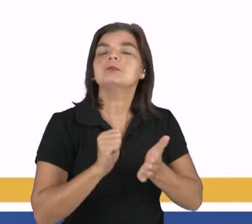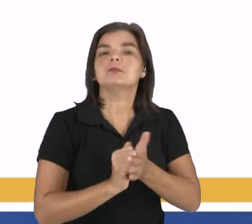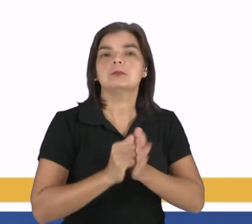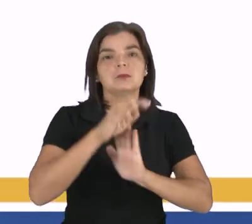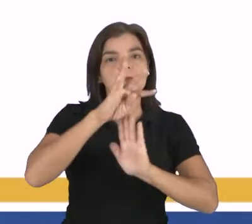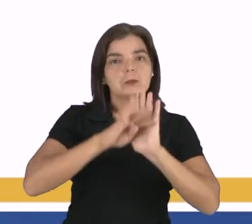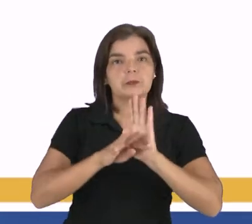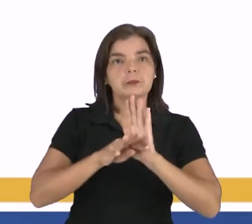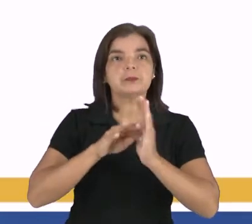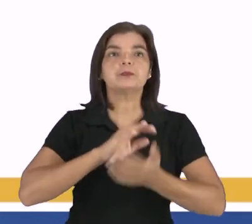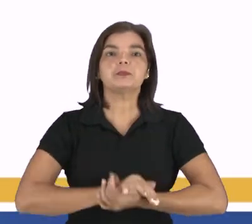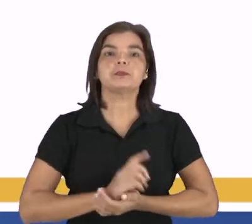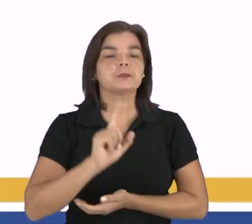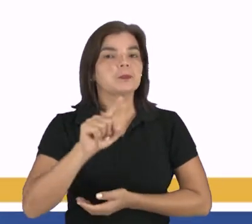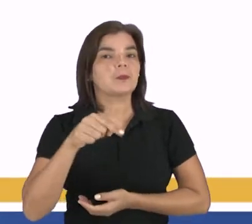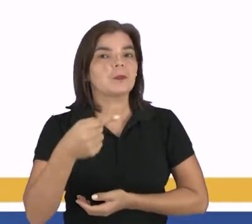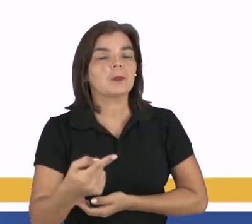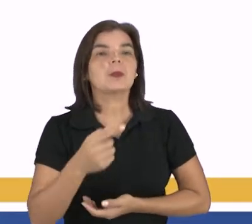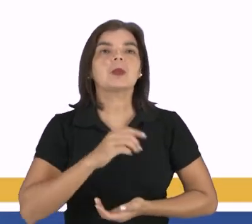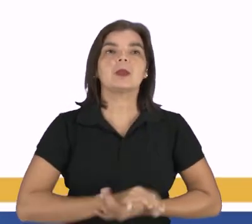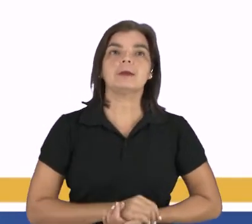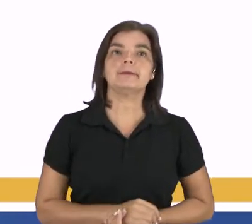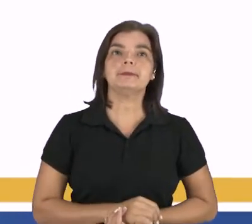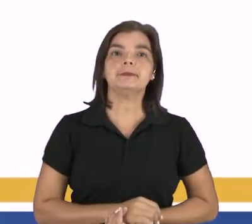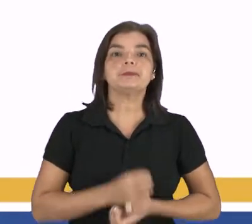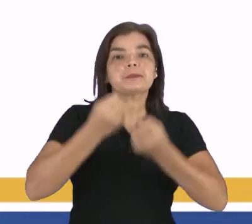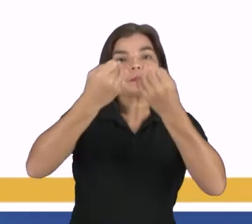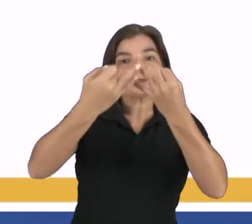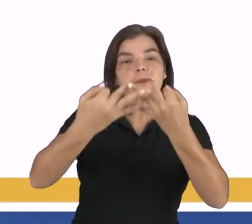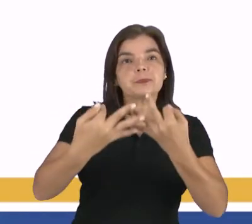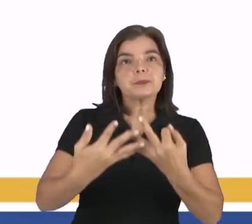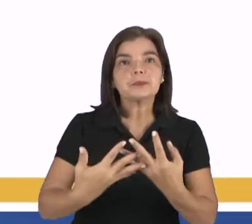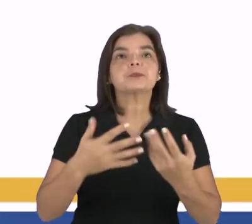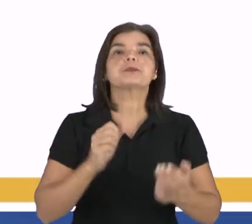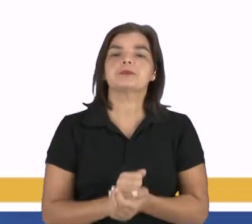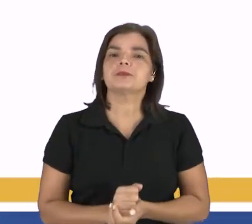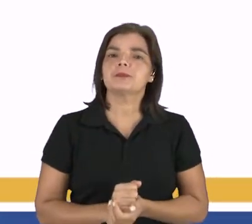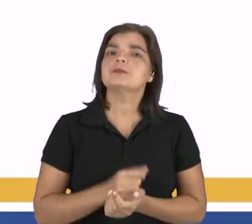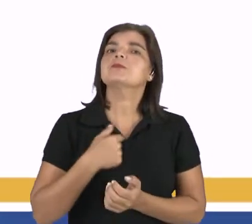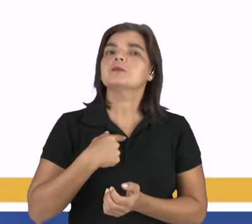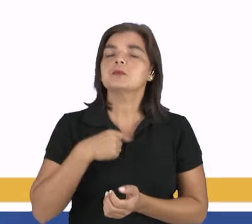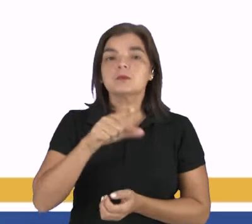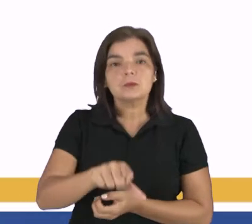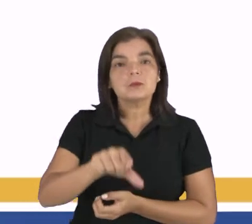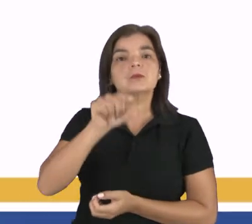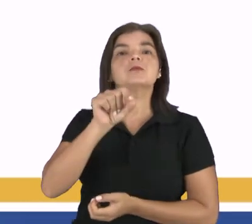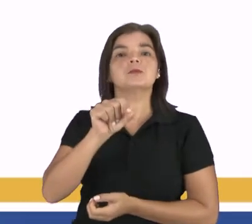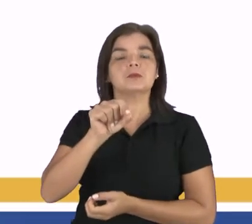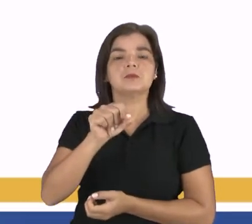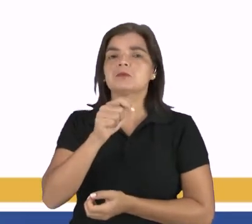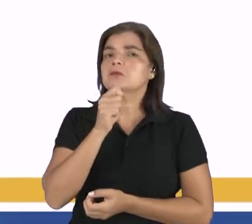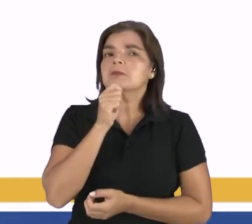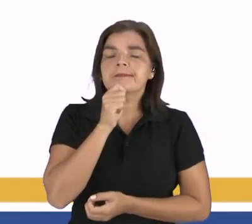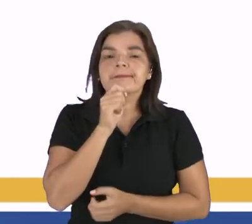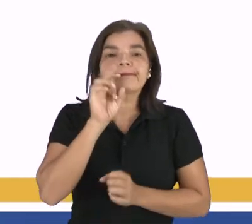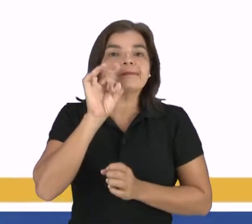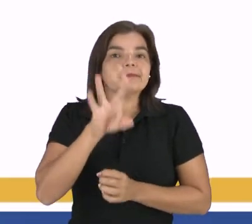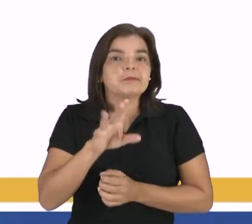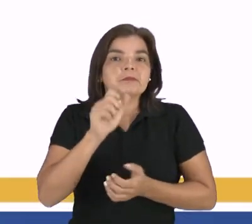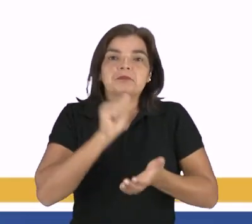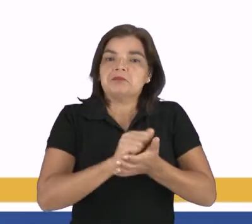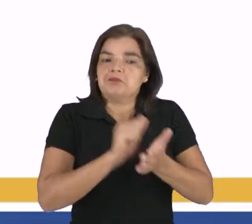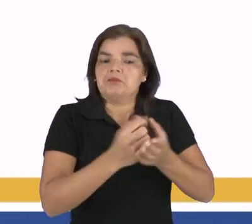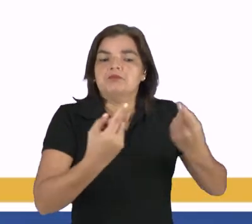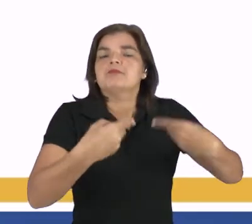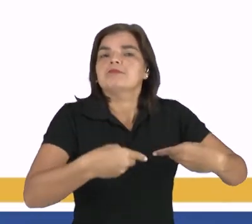no seu texto. Depois, justificação da posição assumida, ou seja, não adianta só falar que você